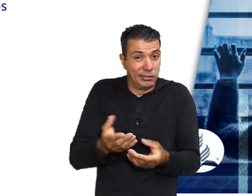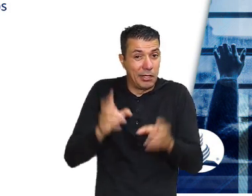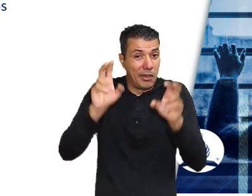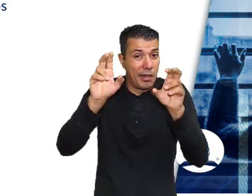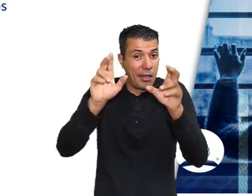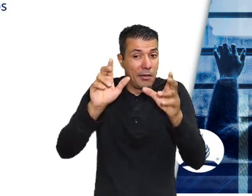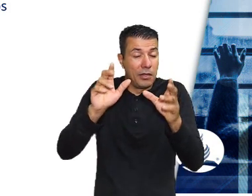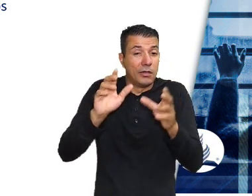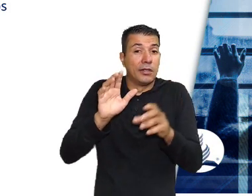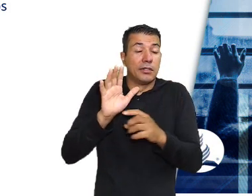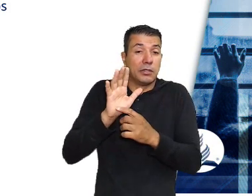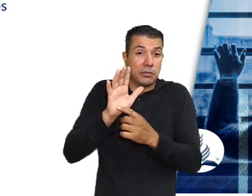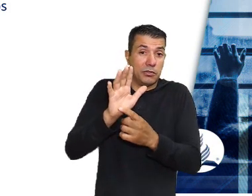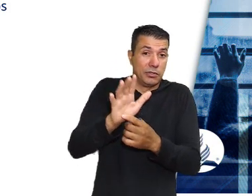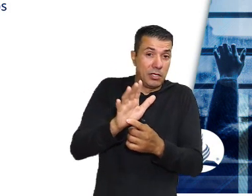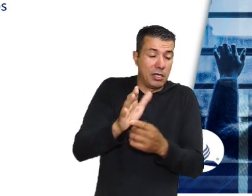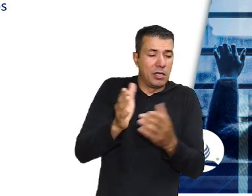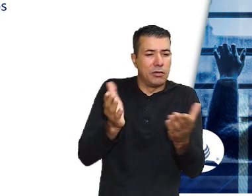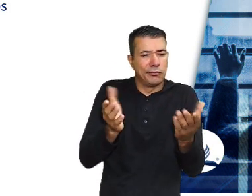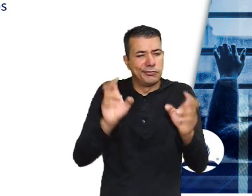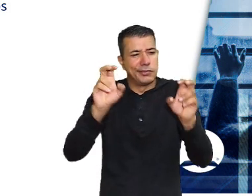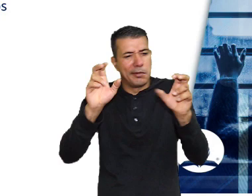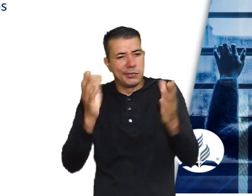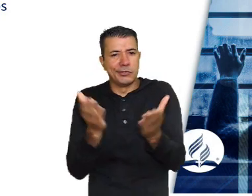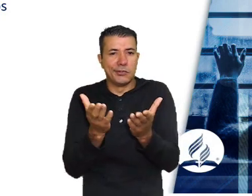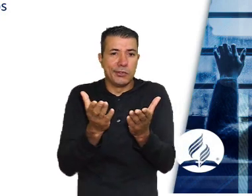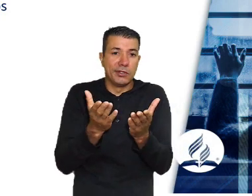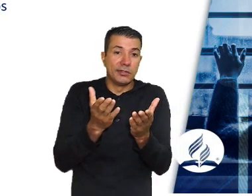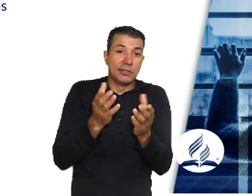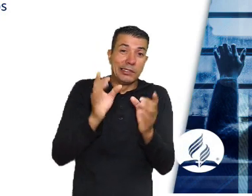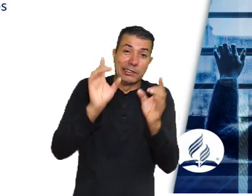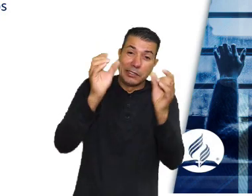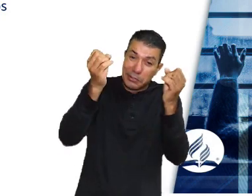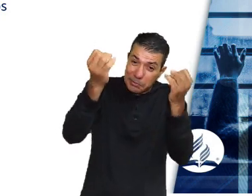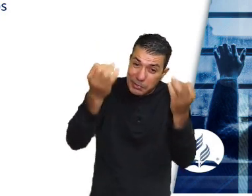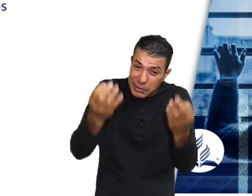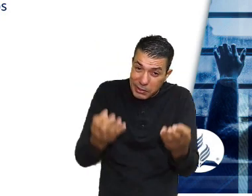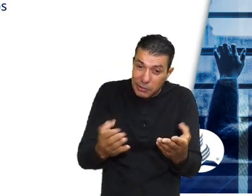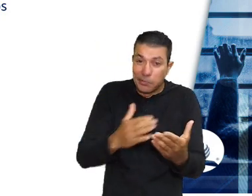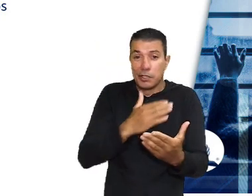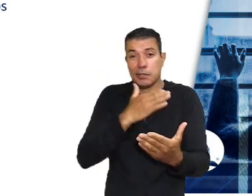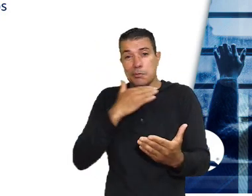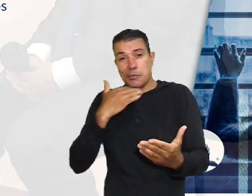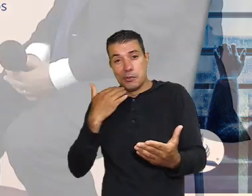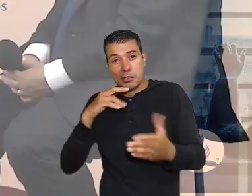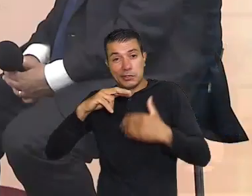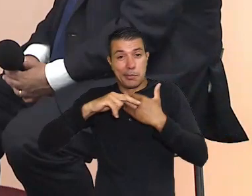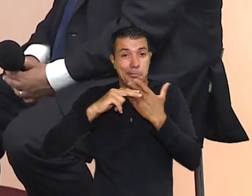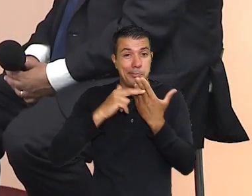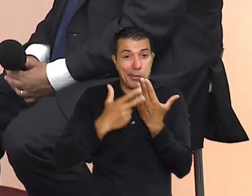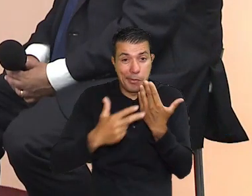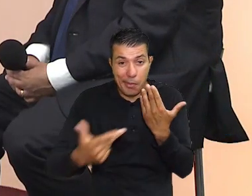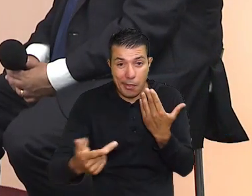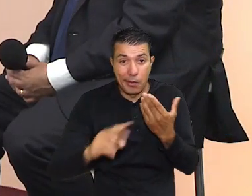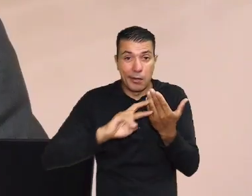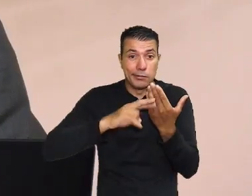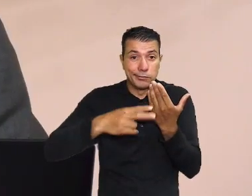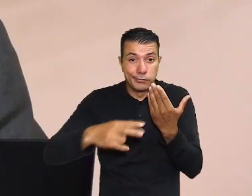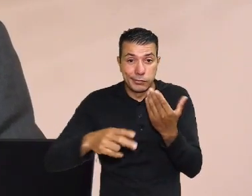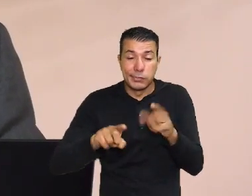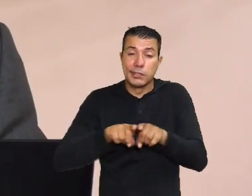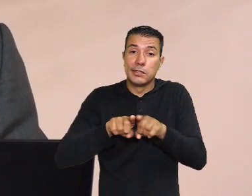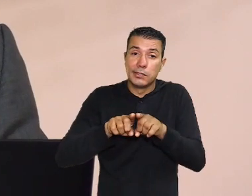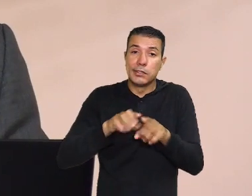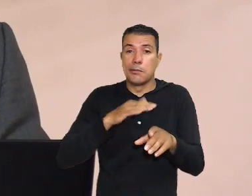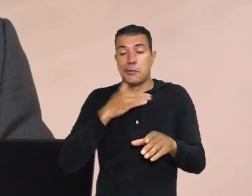mas tem a ver com o assunto de hoje. Nós estamos falando sobre a morte, as consequências da morte, mas o nosso objetivo